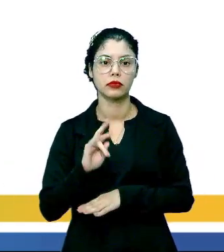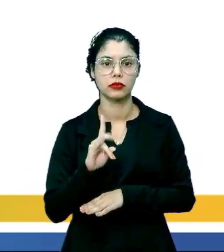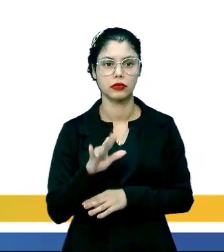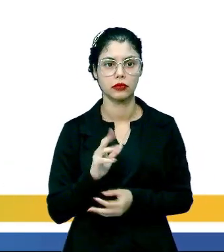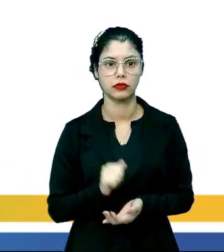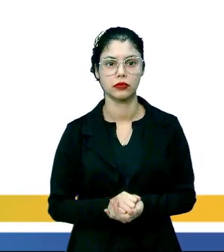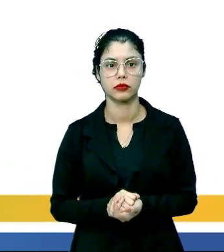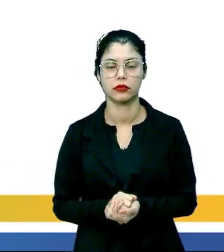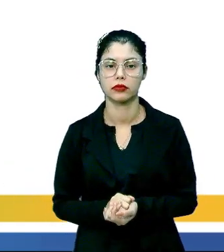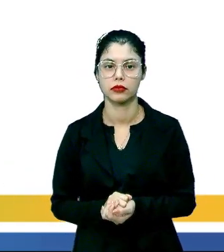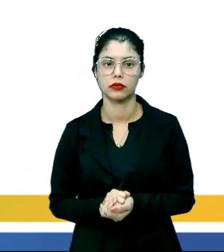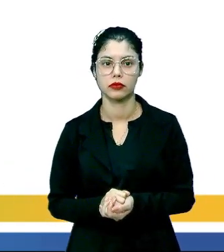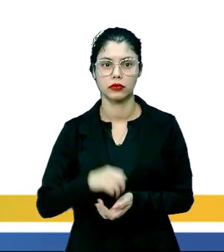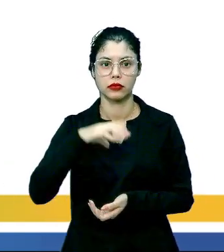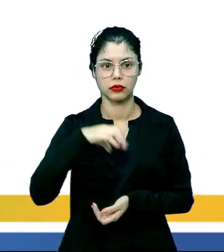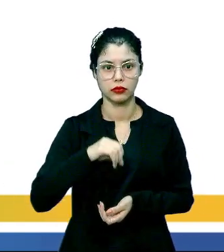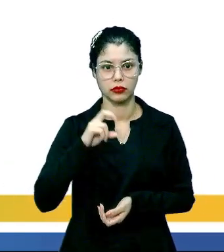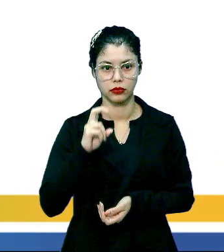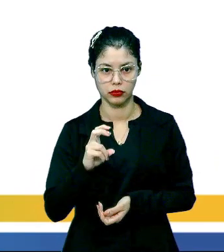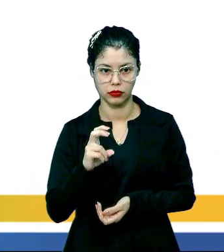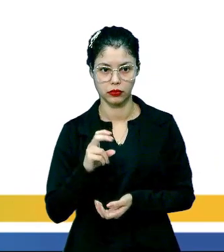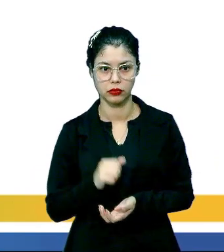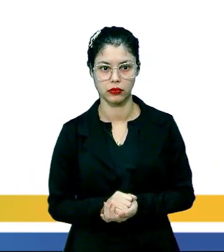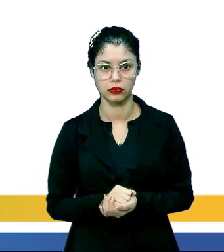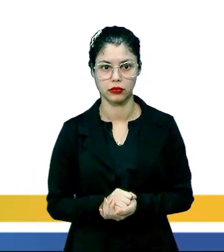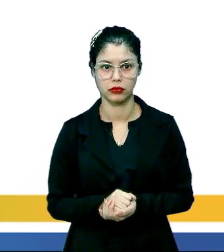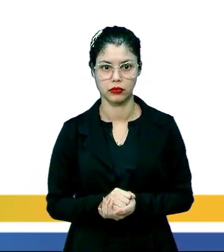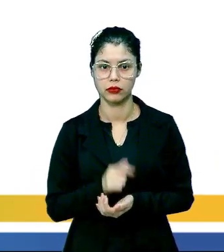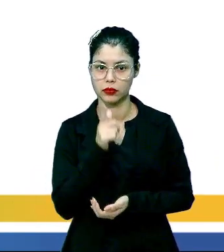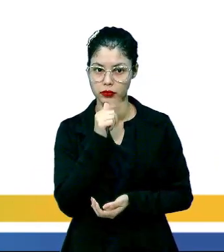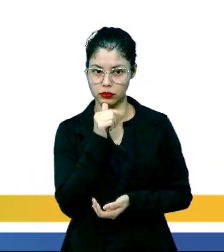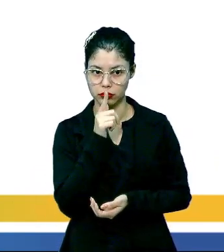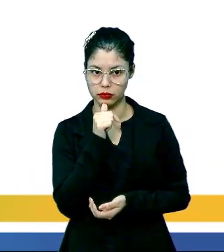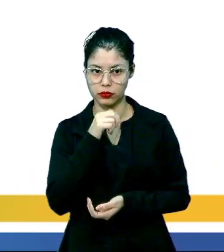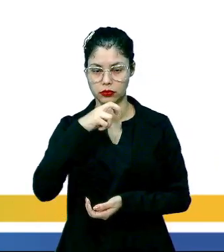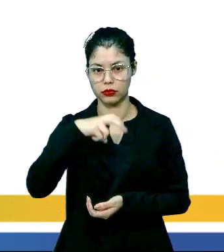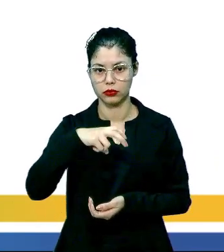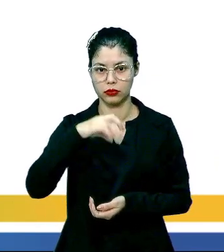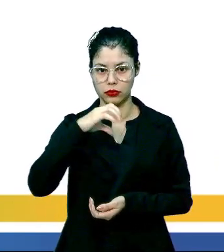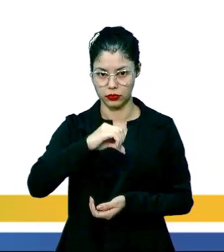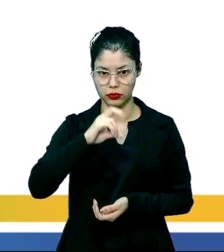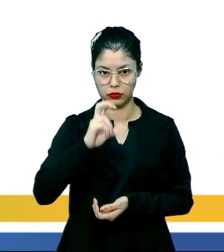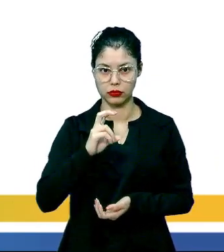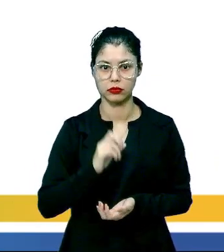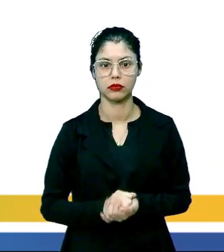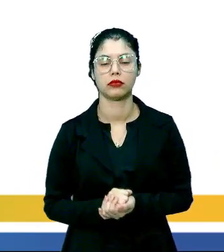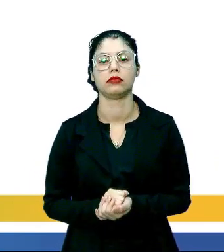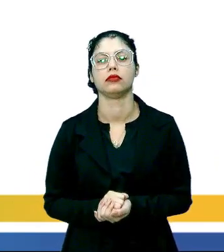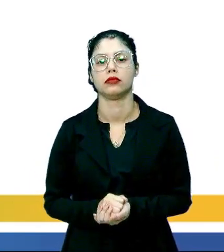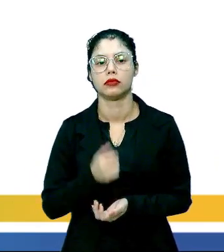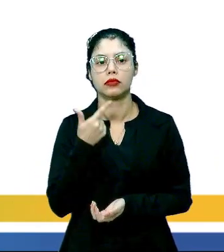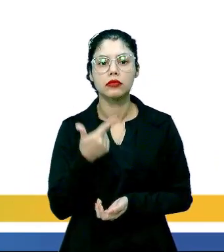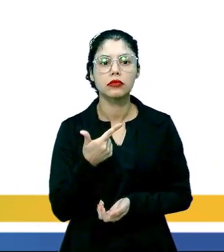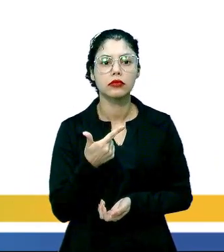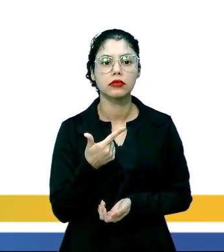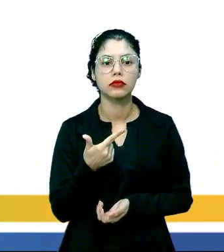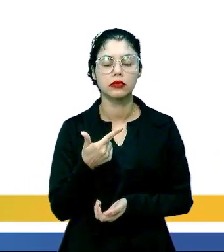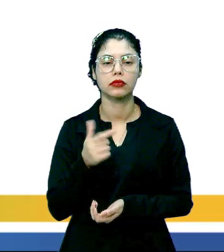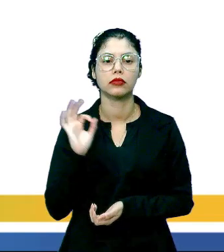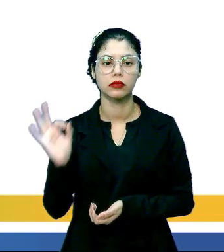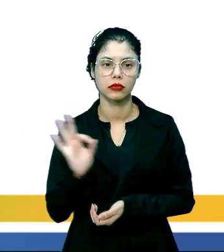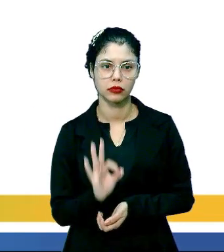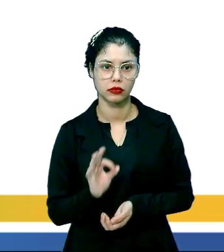nossa urina, pessoal. 95% da urina é água, tá? Temos aí 2% de